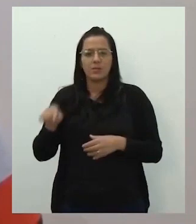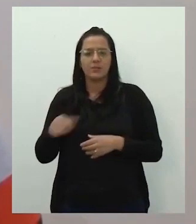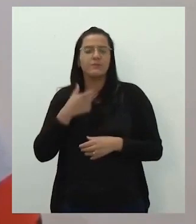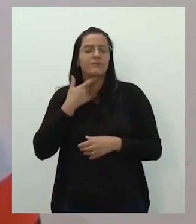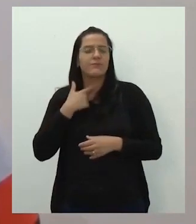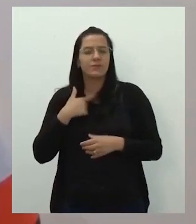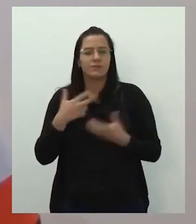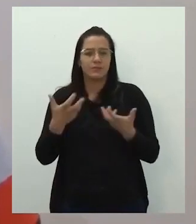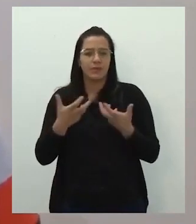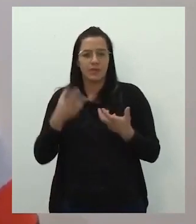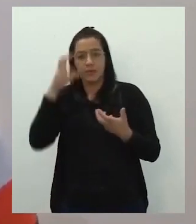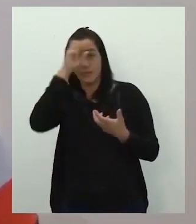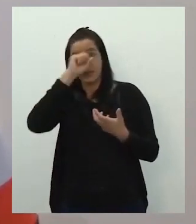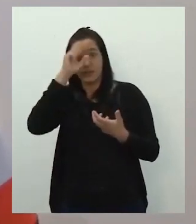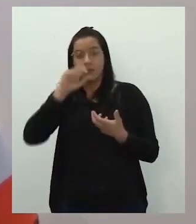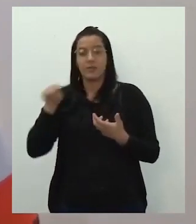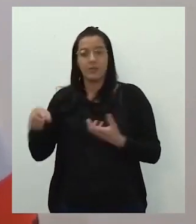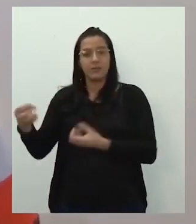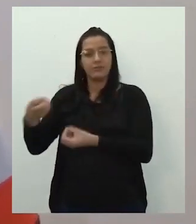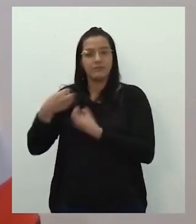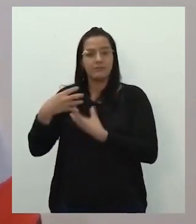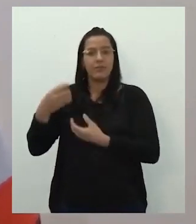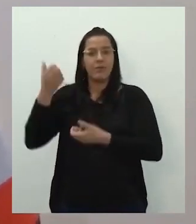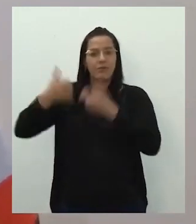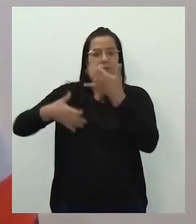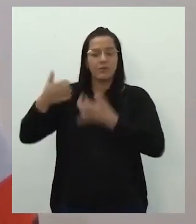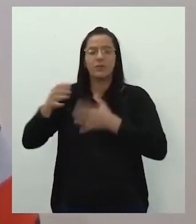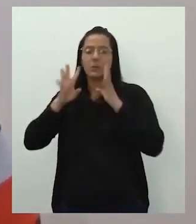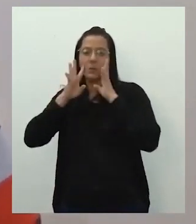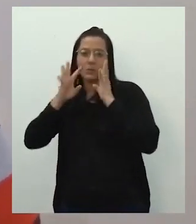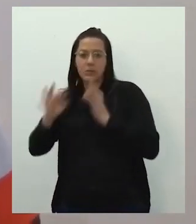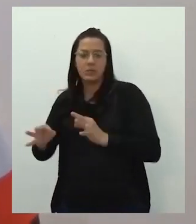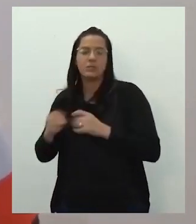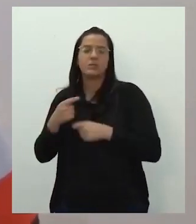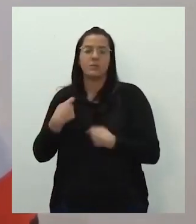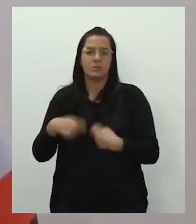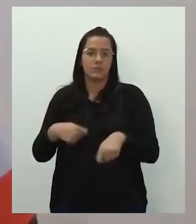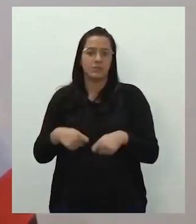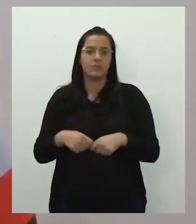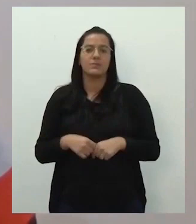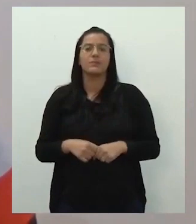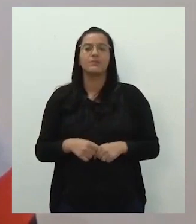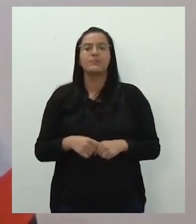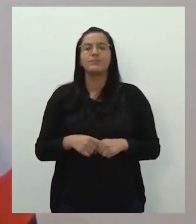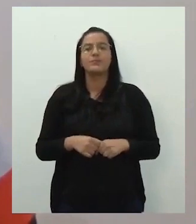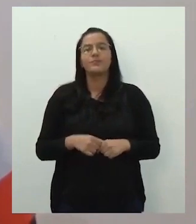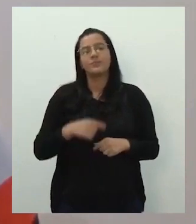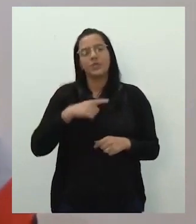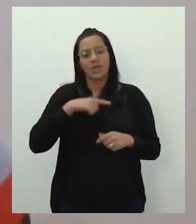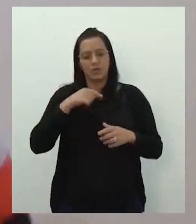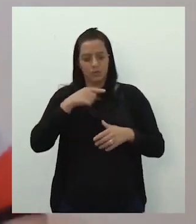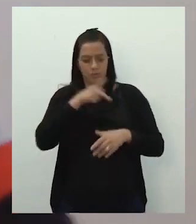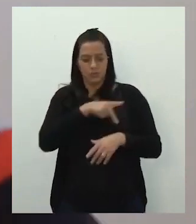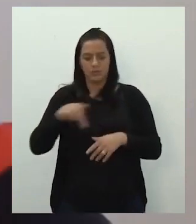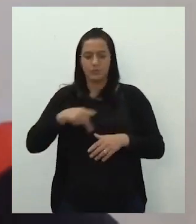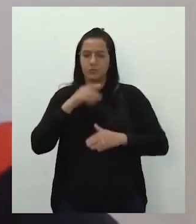estudantes é parte importante do processo de ensino e aprendizagem, para refletirmos e ressignificarmos nossa